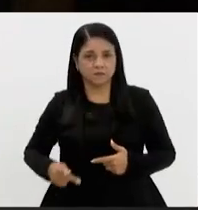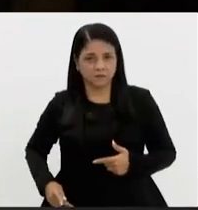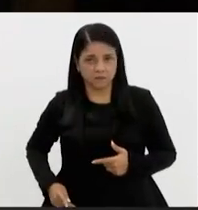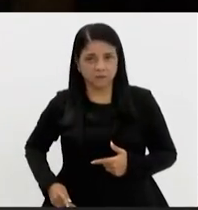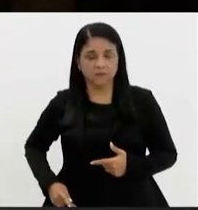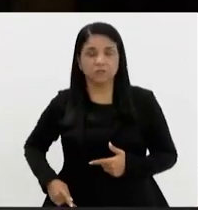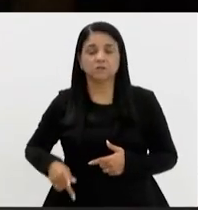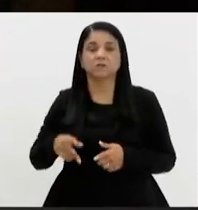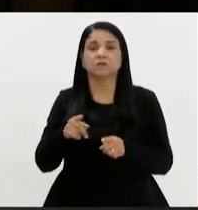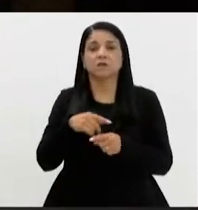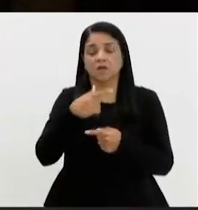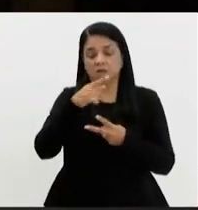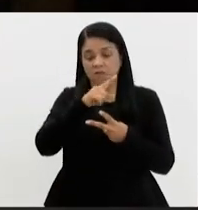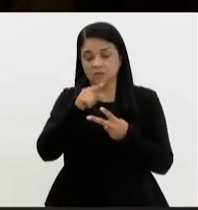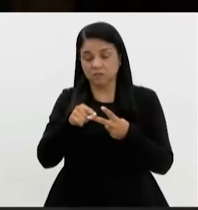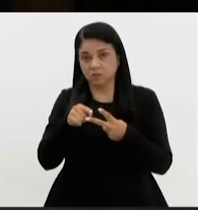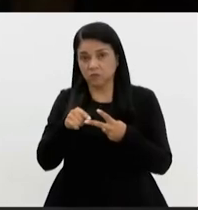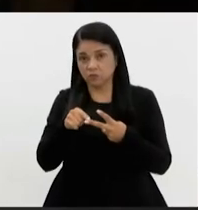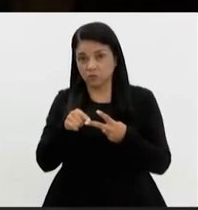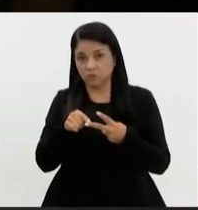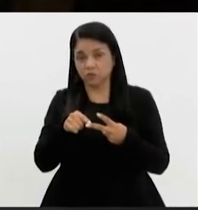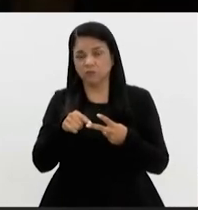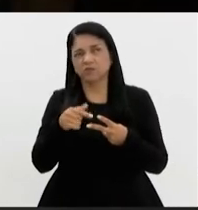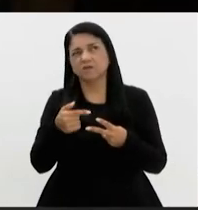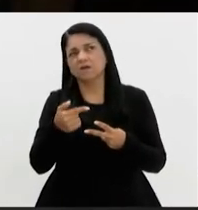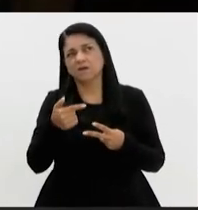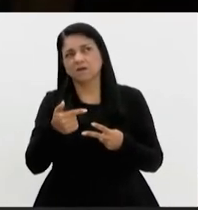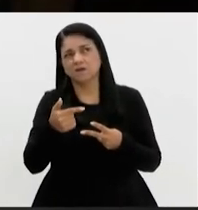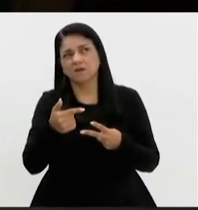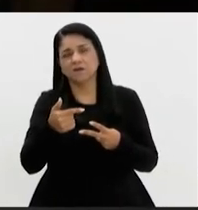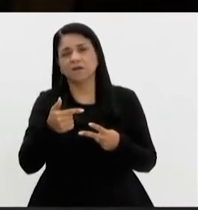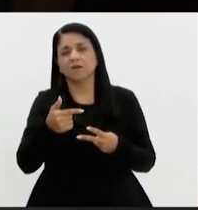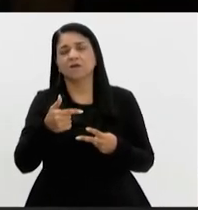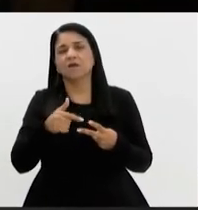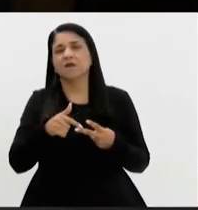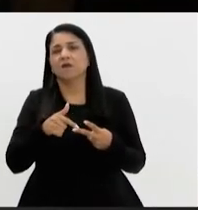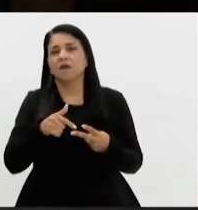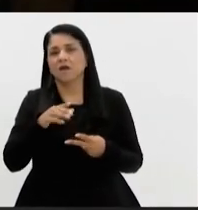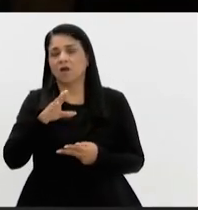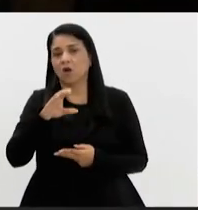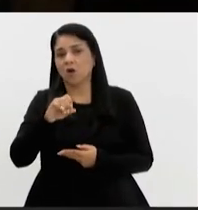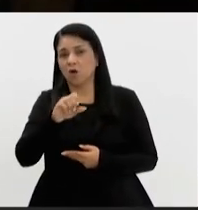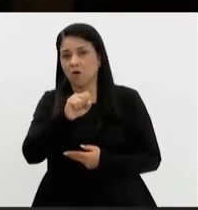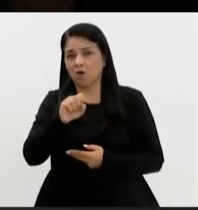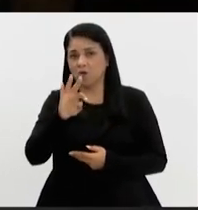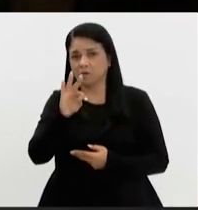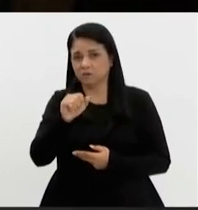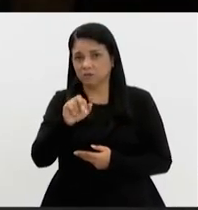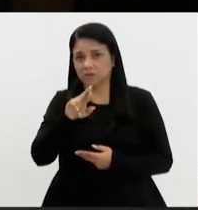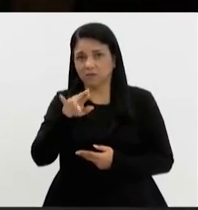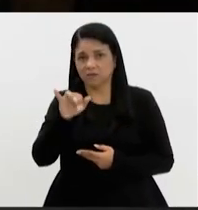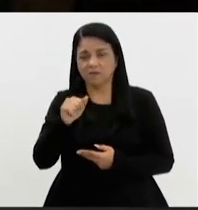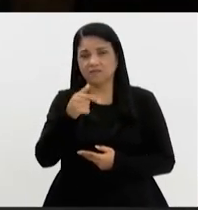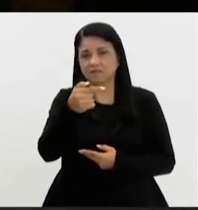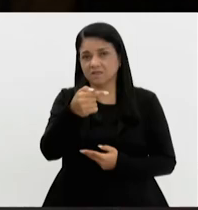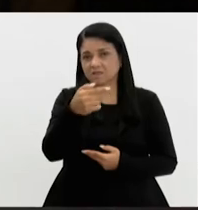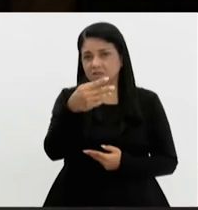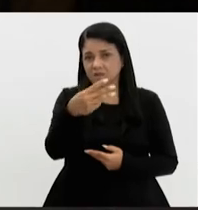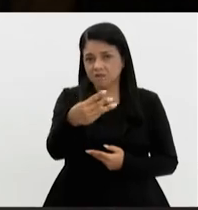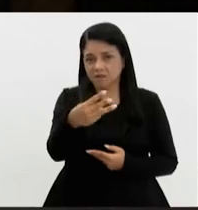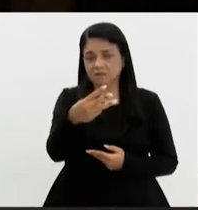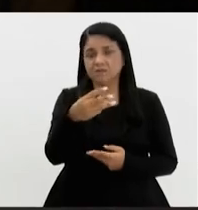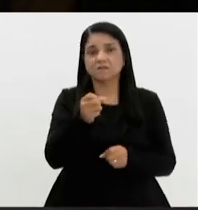do mundo a segunda Por incrível que pareça é a Costa Rica com 73 anos de